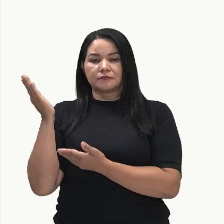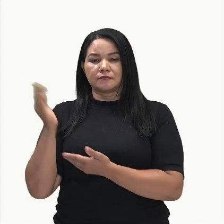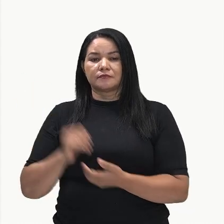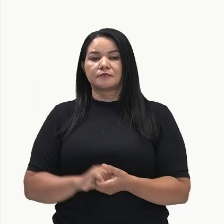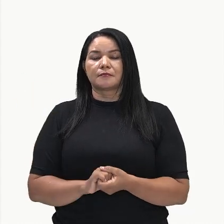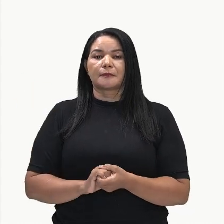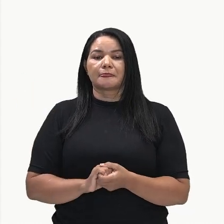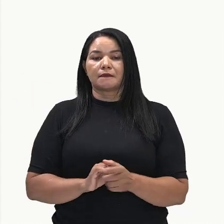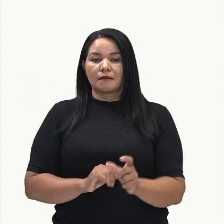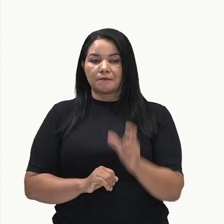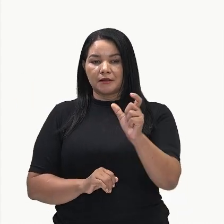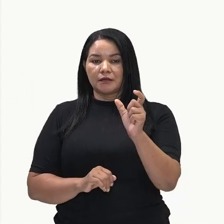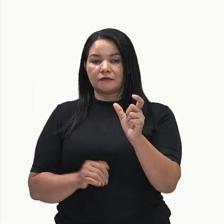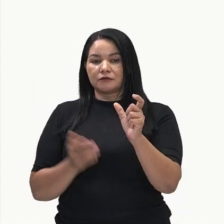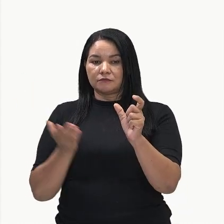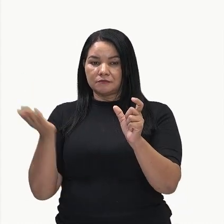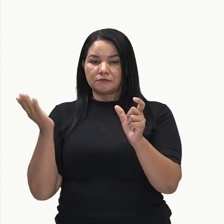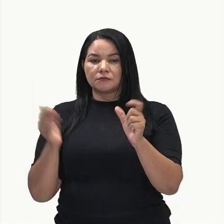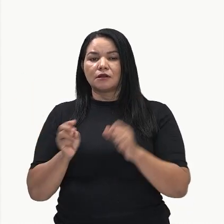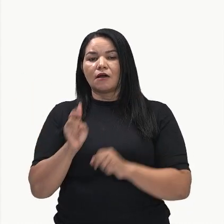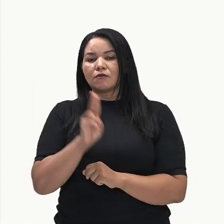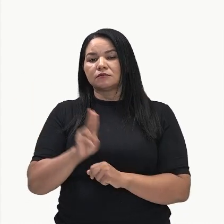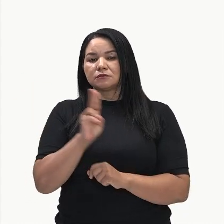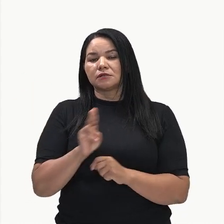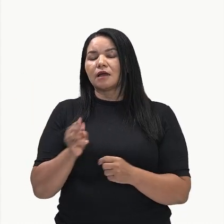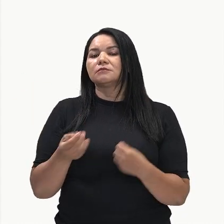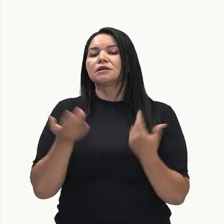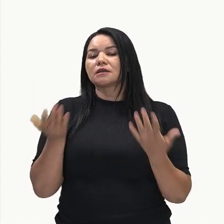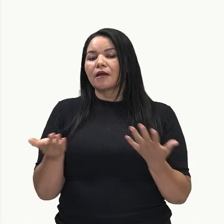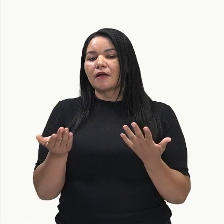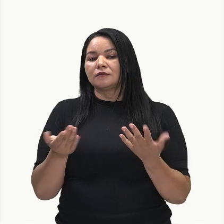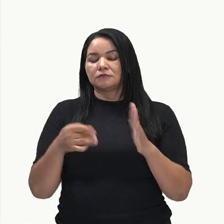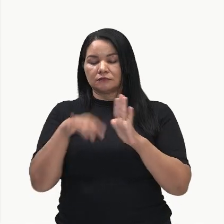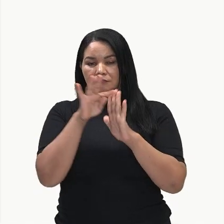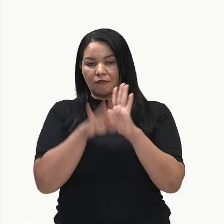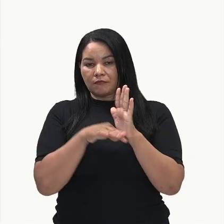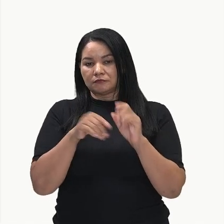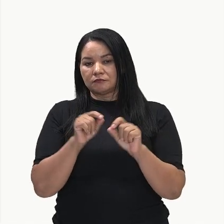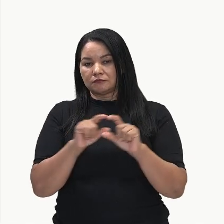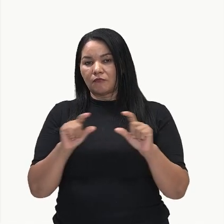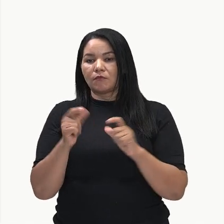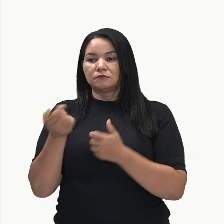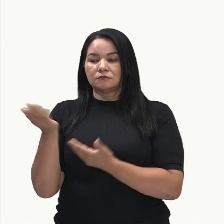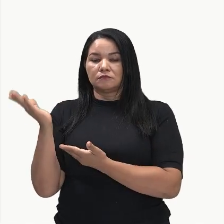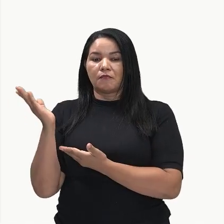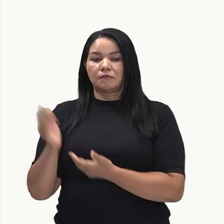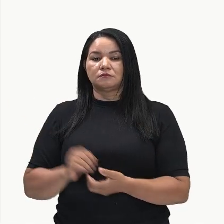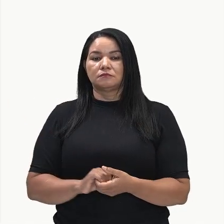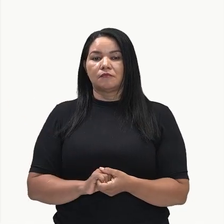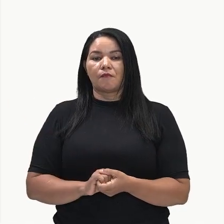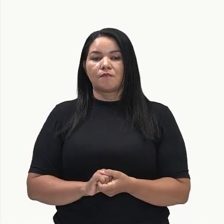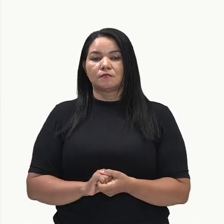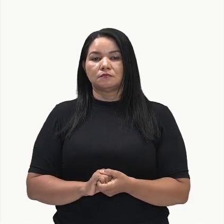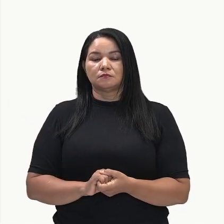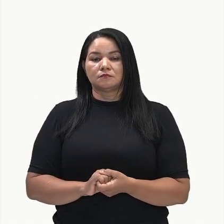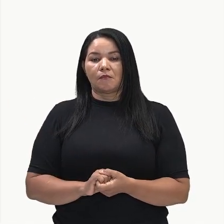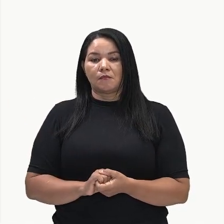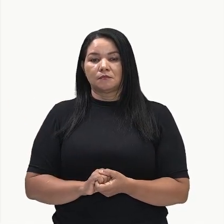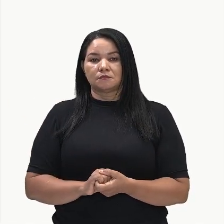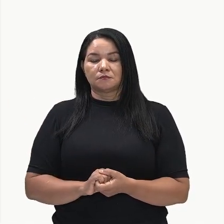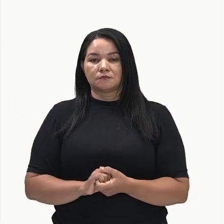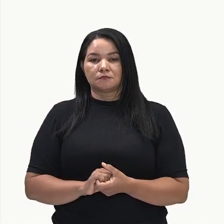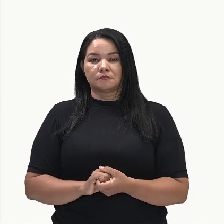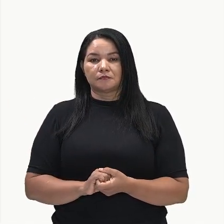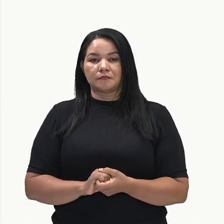Quem é usado para perguntar por personas. A resposta sempre será o nome de alguém ou